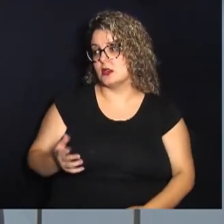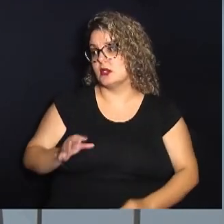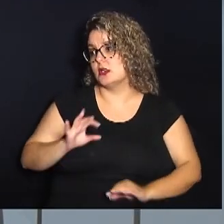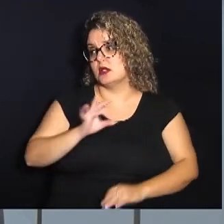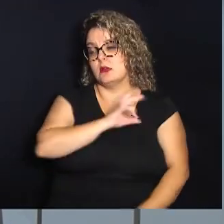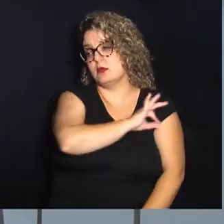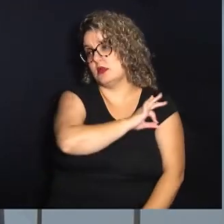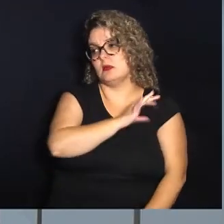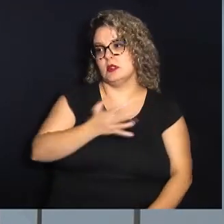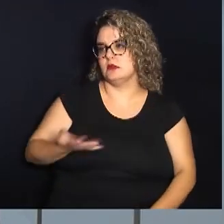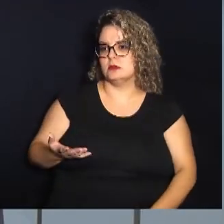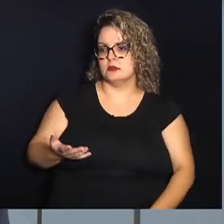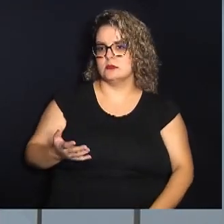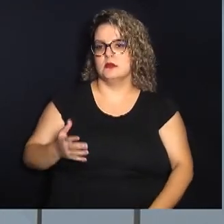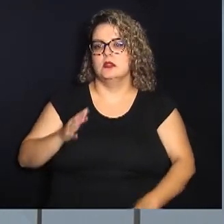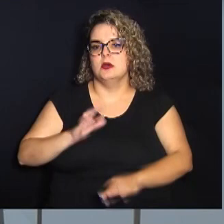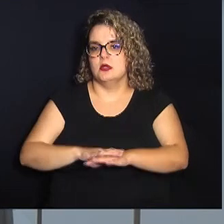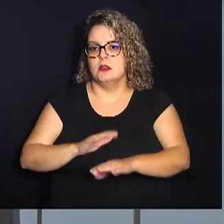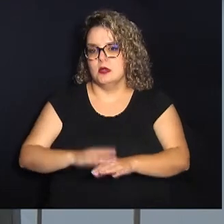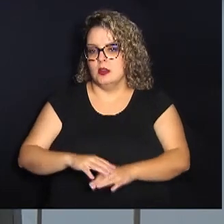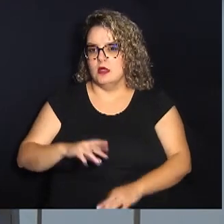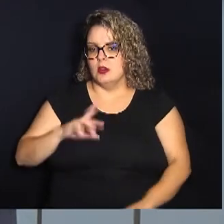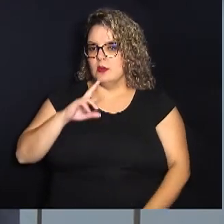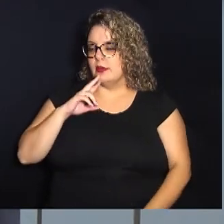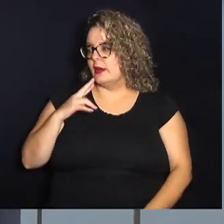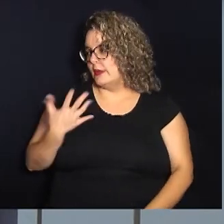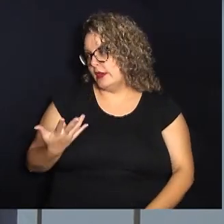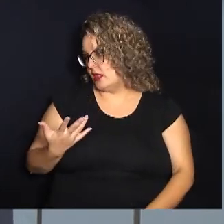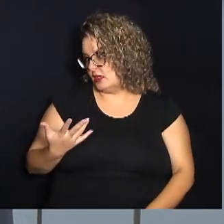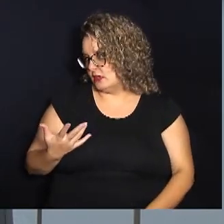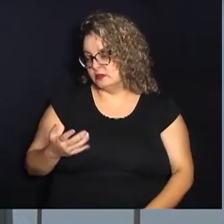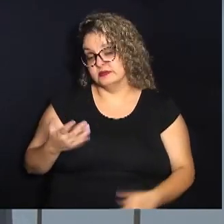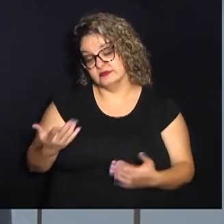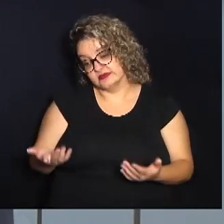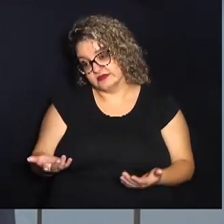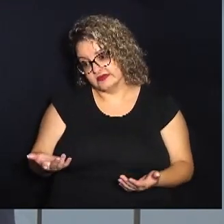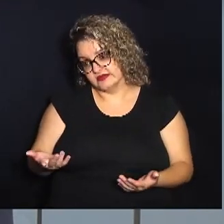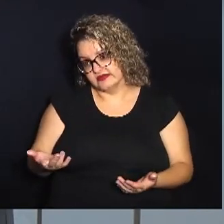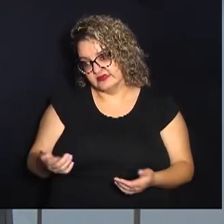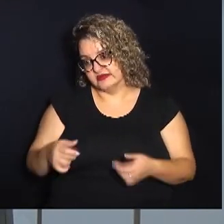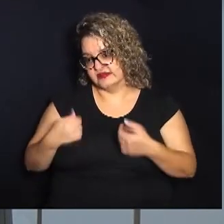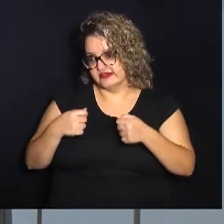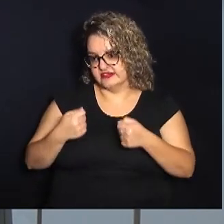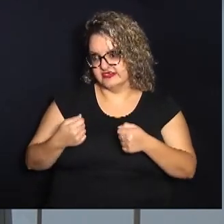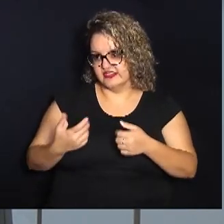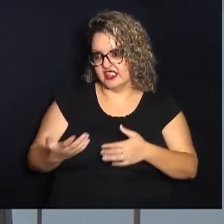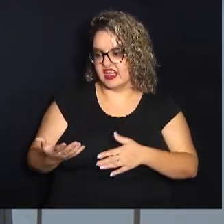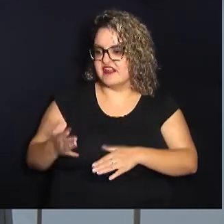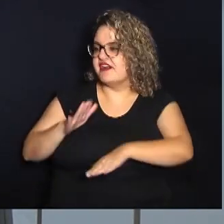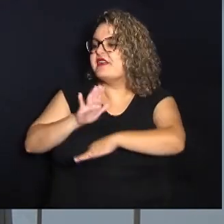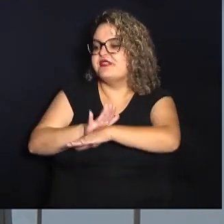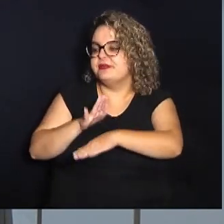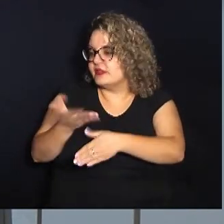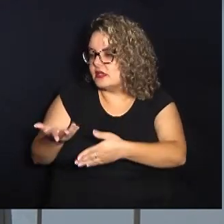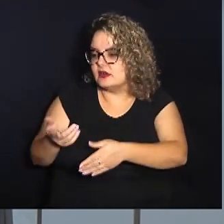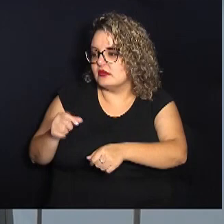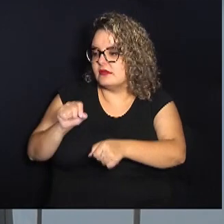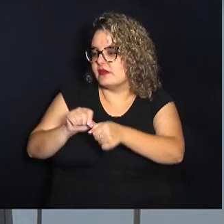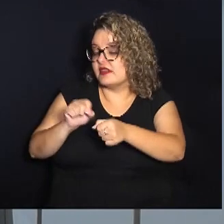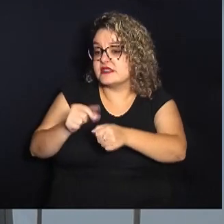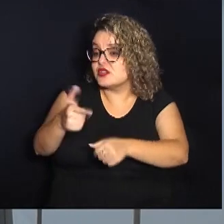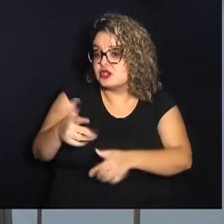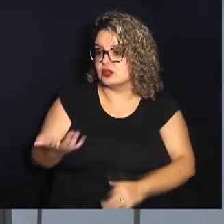para resolver o problema, e depois ele faz de novo. Então a gente precisa de legislação que nos embase e que também nos ajude aí a